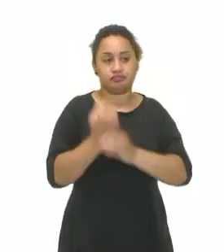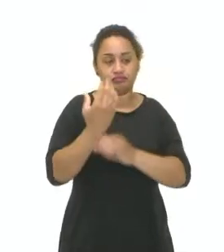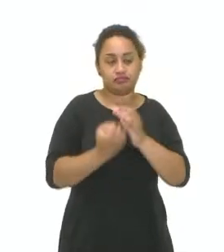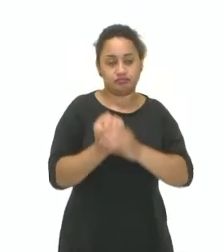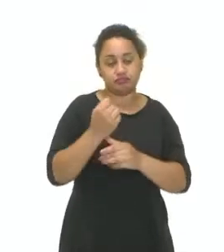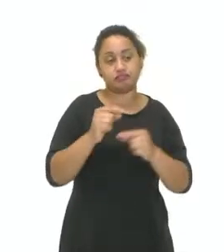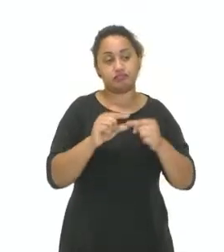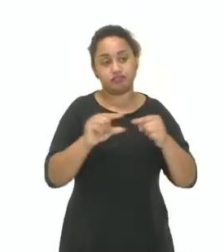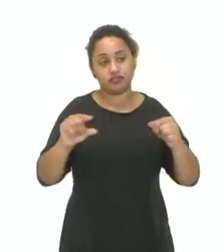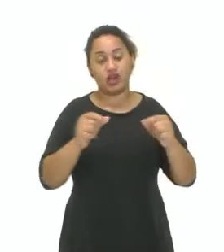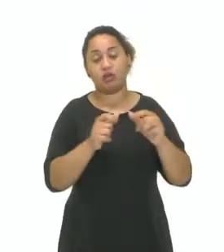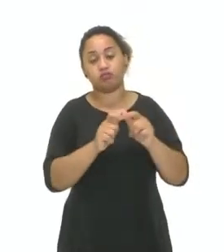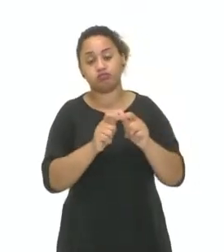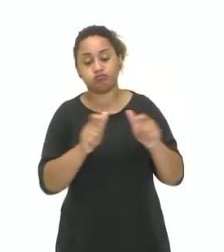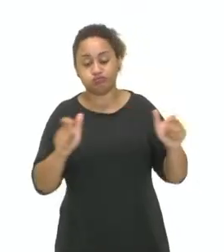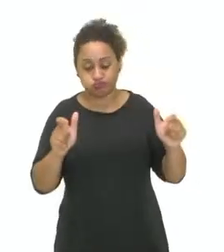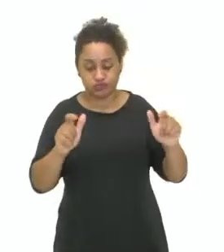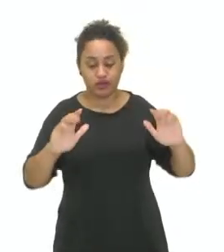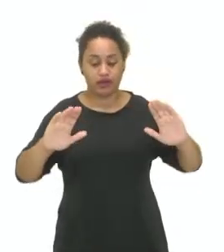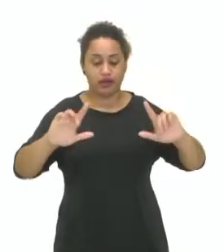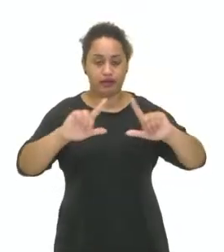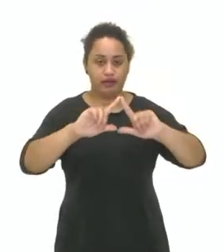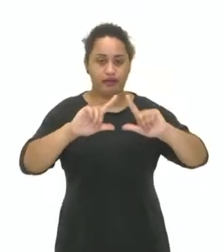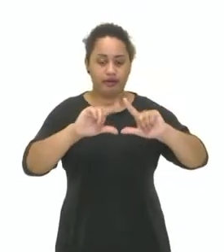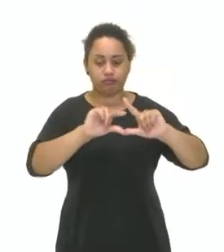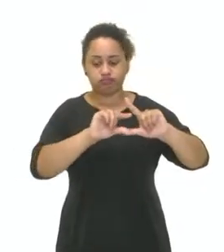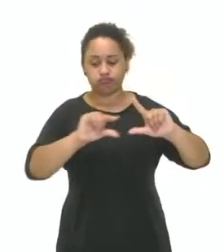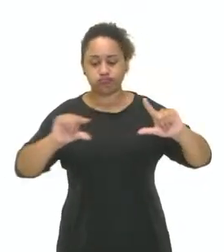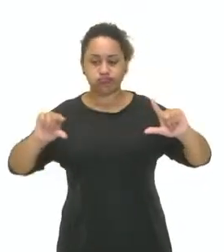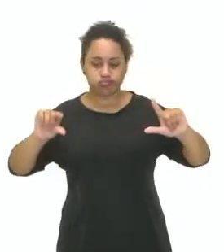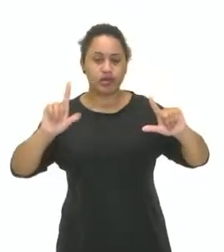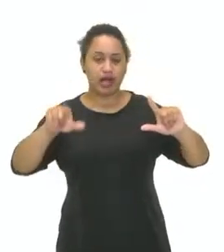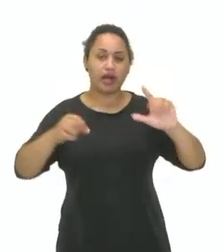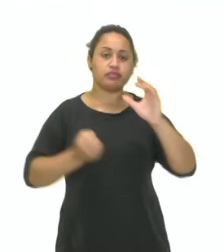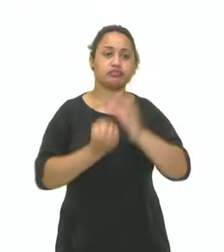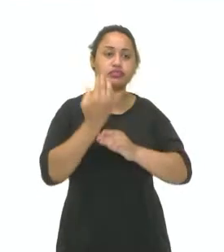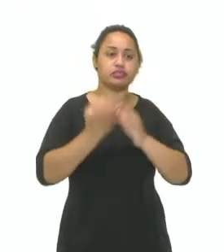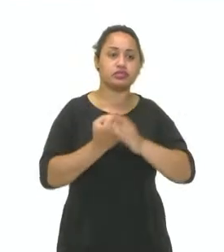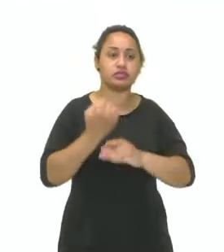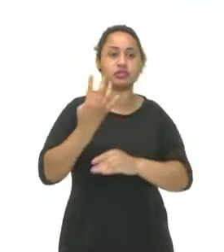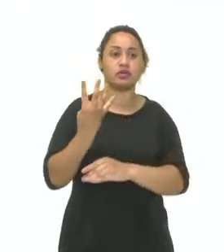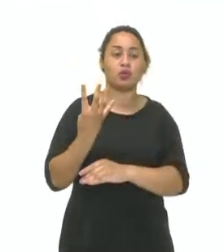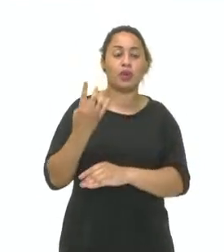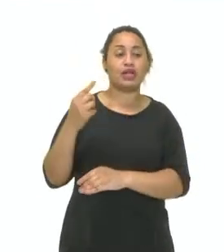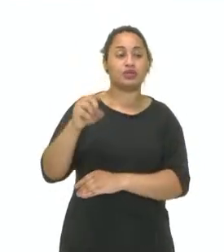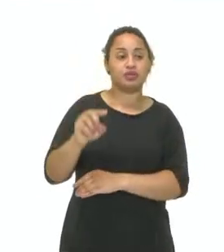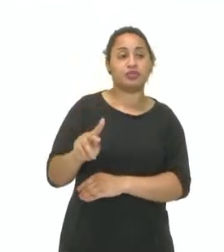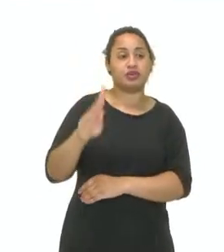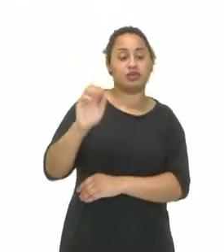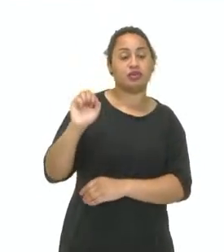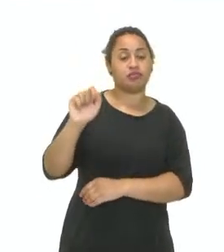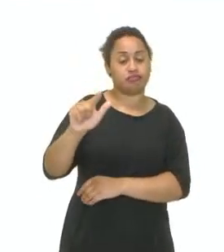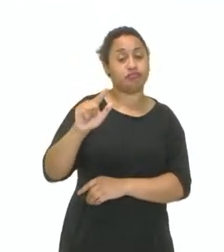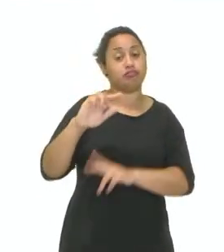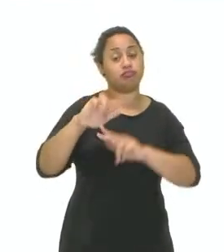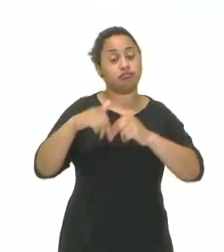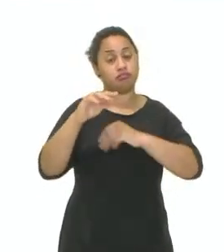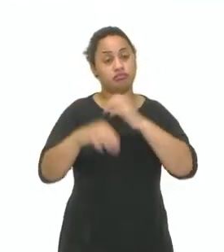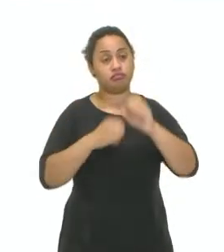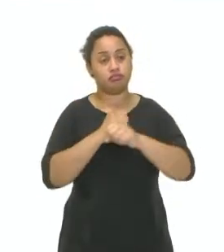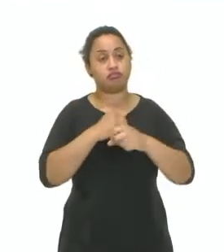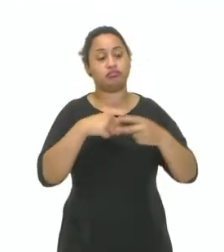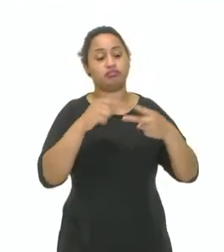uma quantidade maior na base dessa cadeia, dessa pirâmide, né? 4.000 quilocalorias por ano, tá? Consumidor